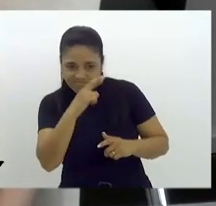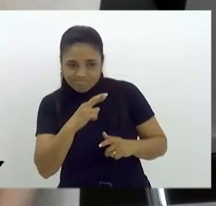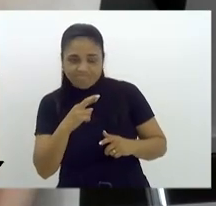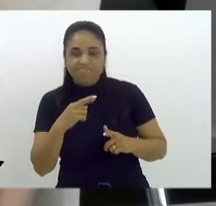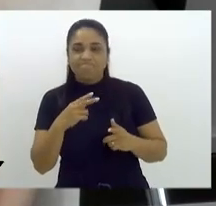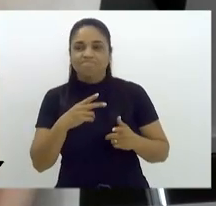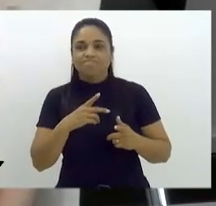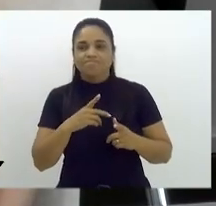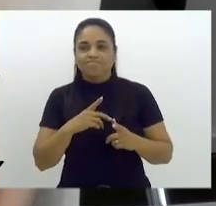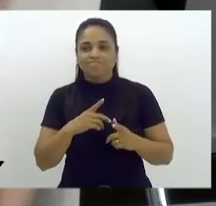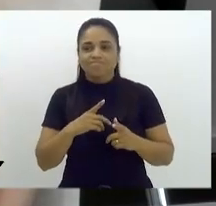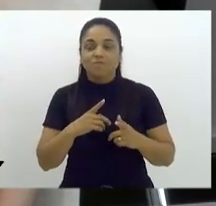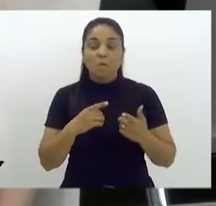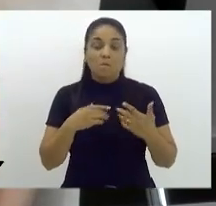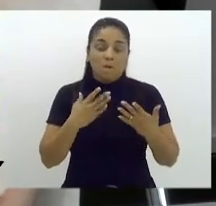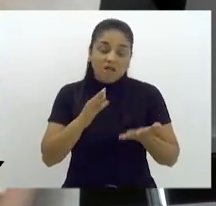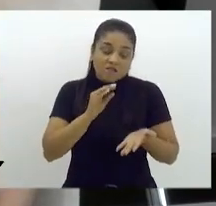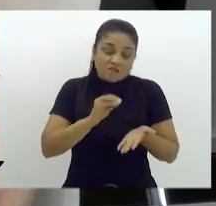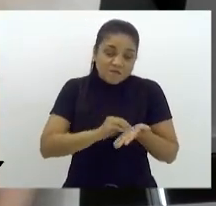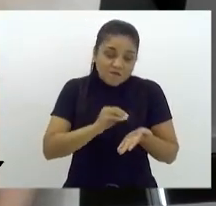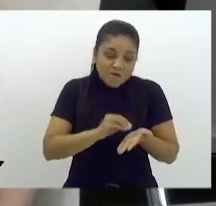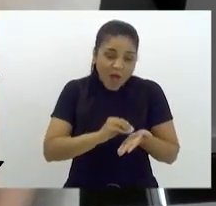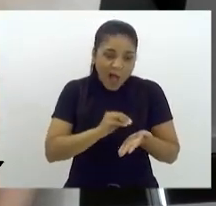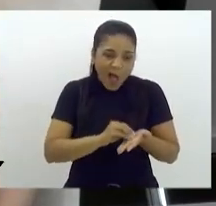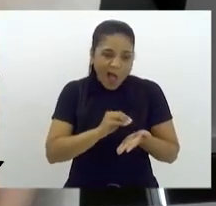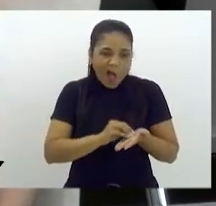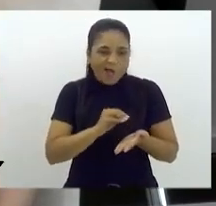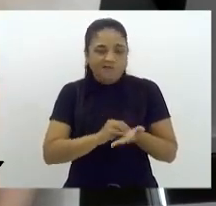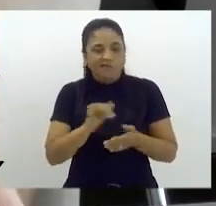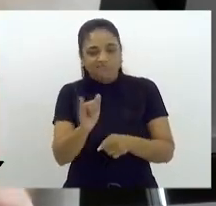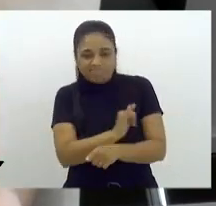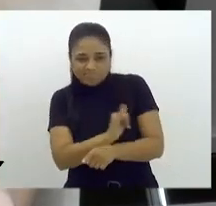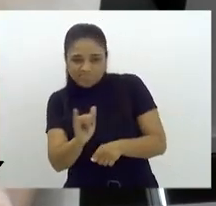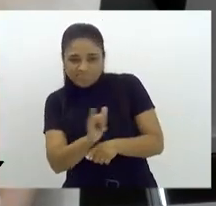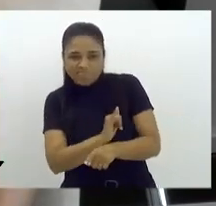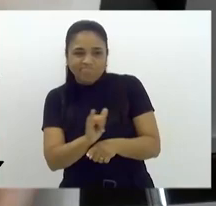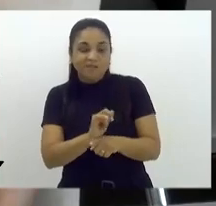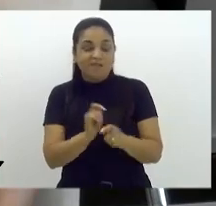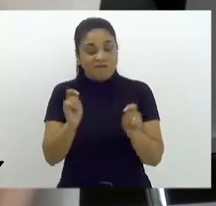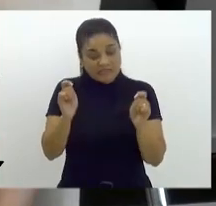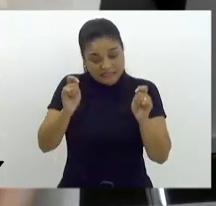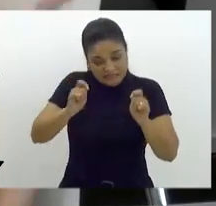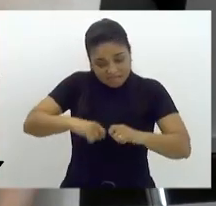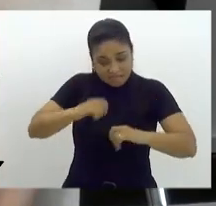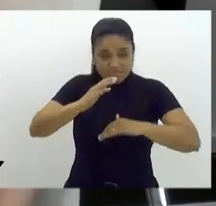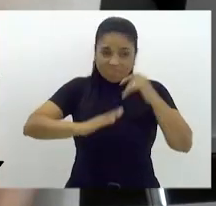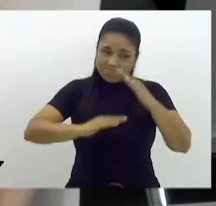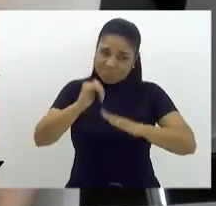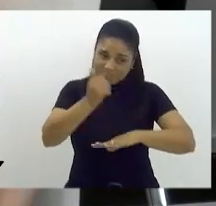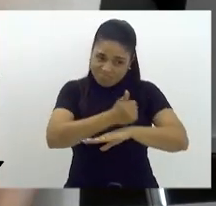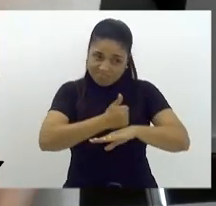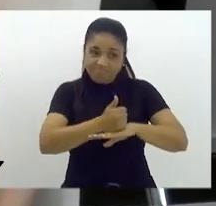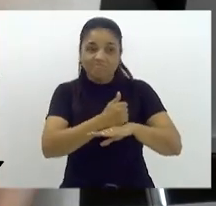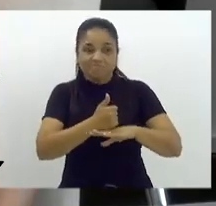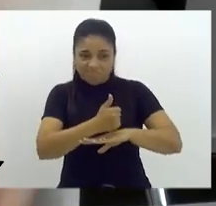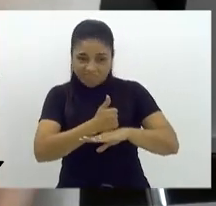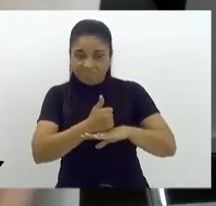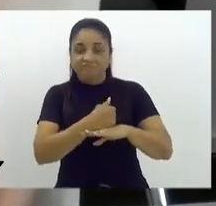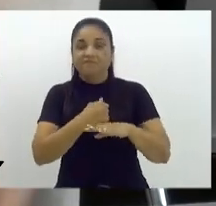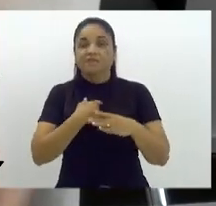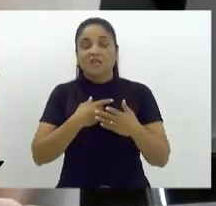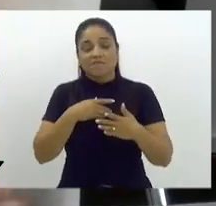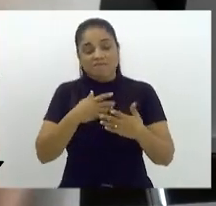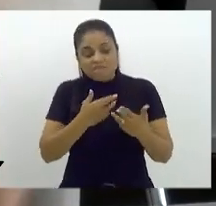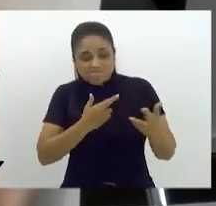mas por falta desses de todos esses recursos e muitas vezes de capacitação também né ou essa dificuldade de relação com os